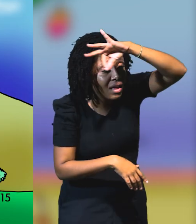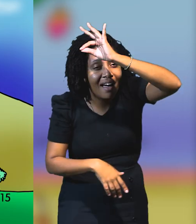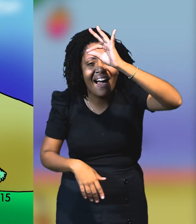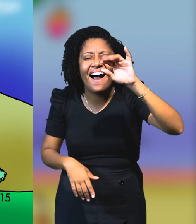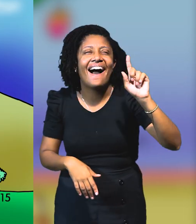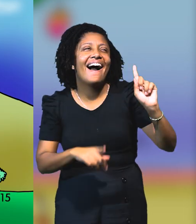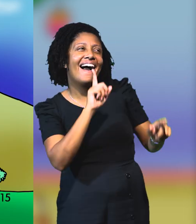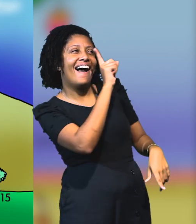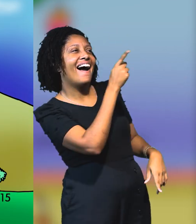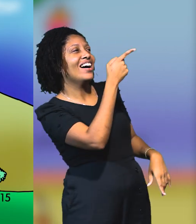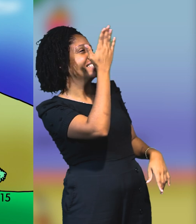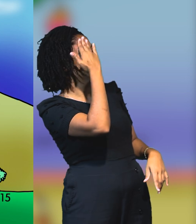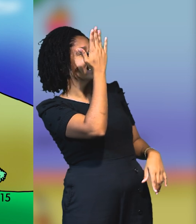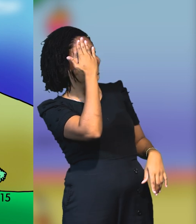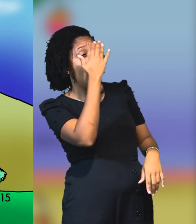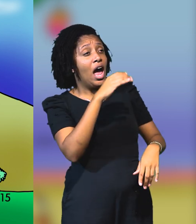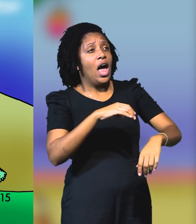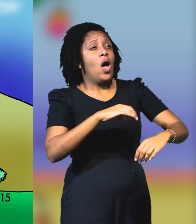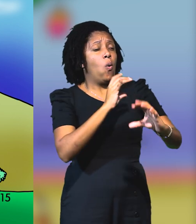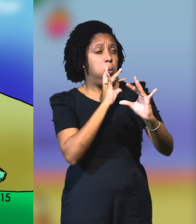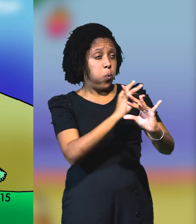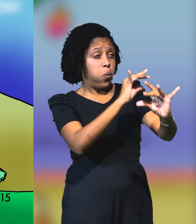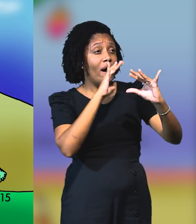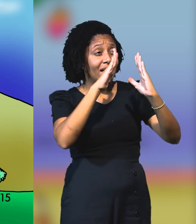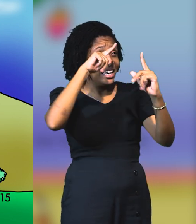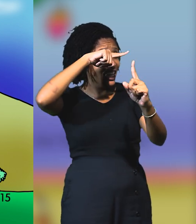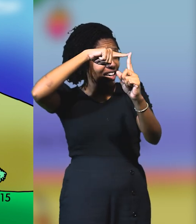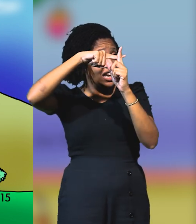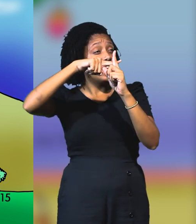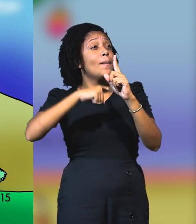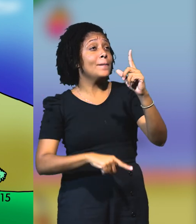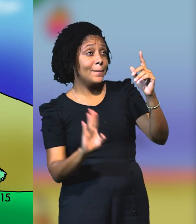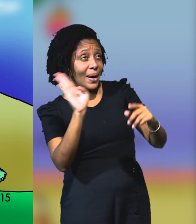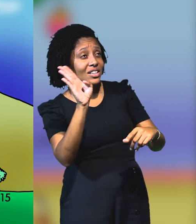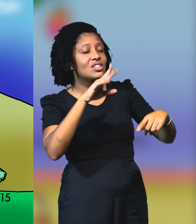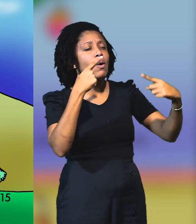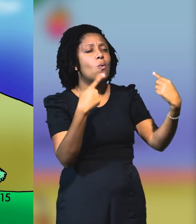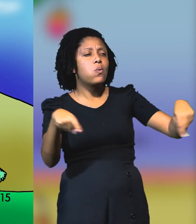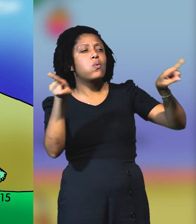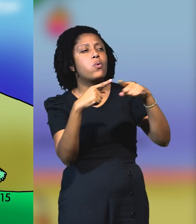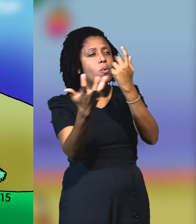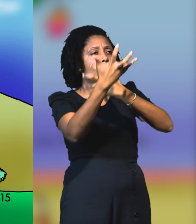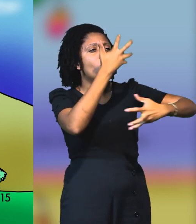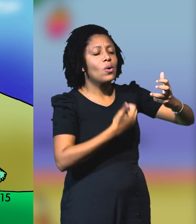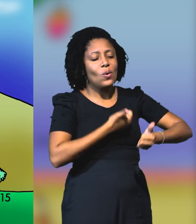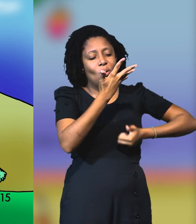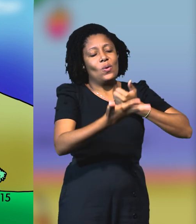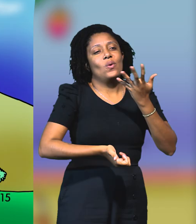Ah, isso eu sei. Era a corneta da Igreja Batista, tocando louvor sempre a